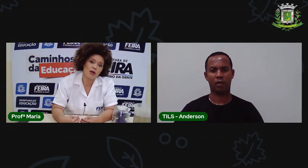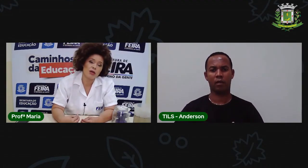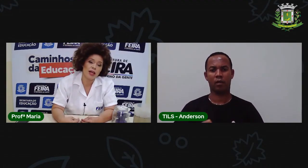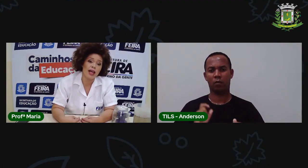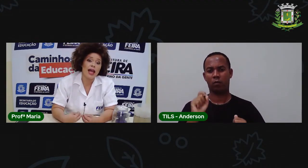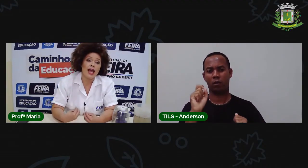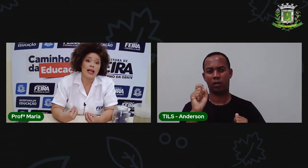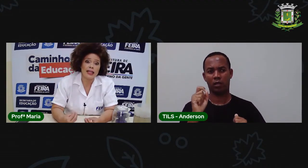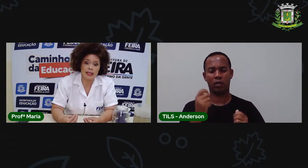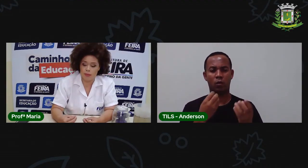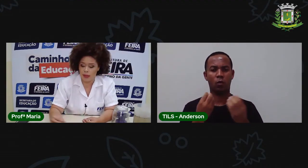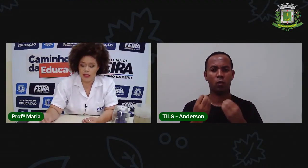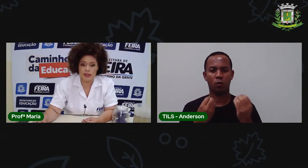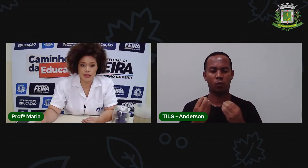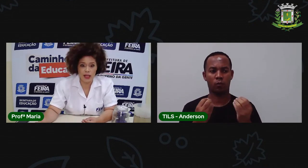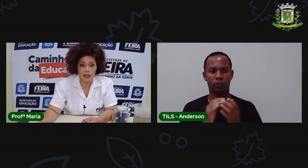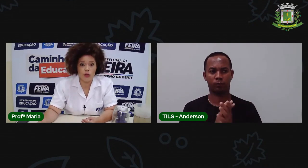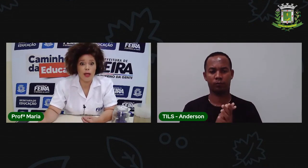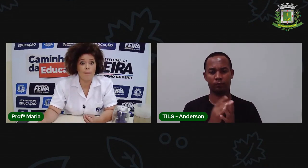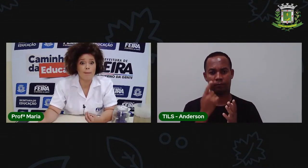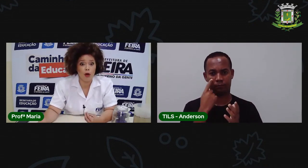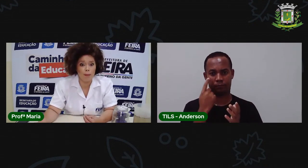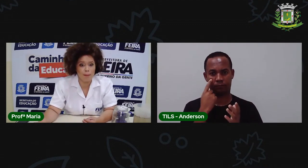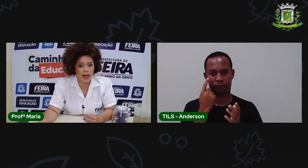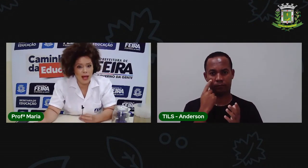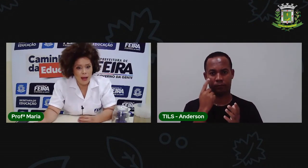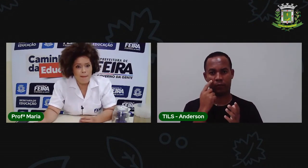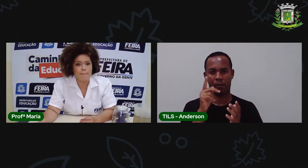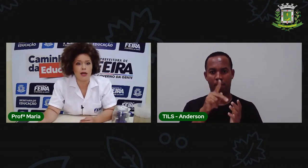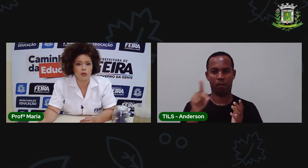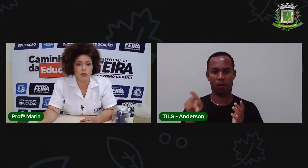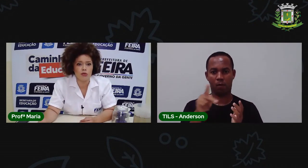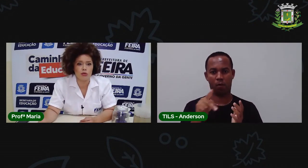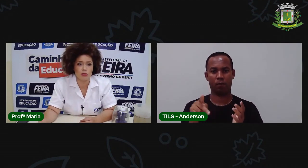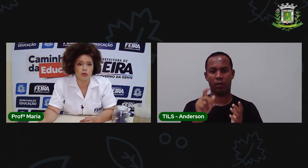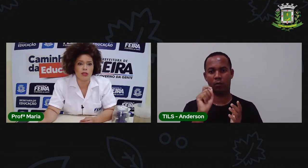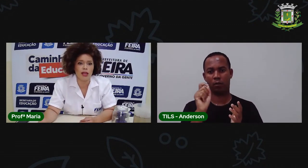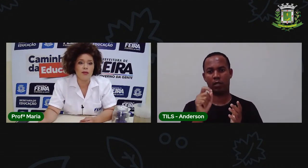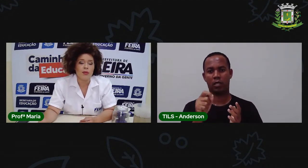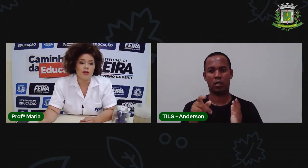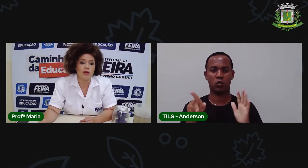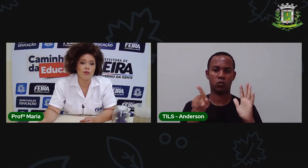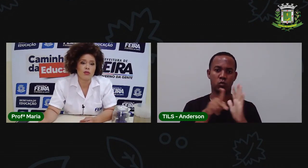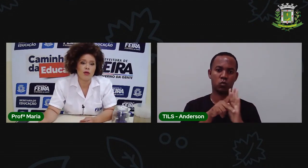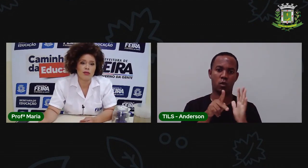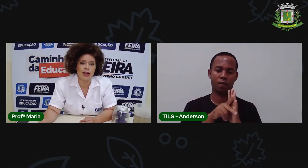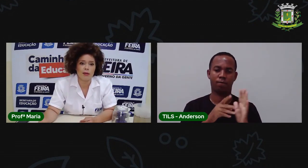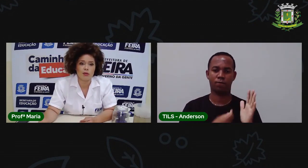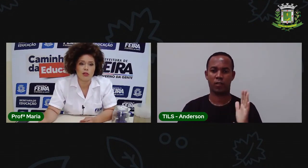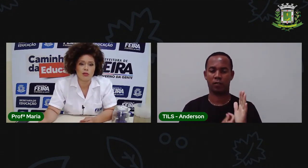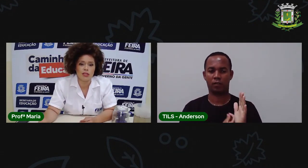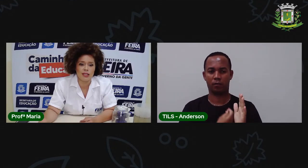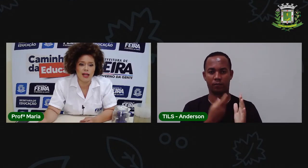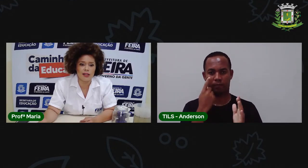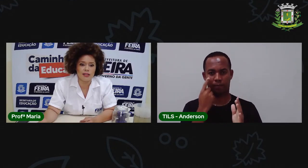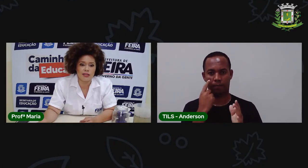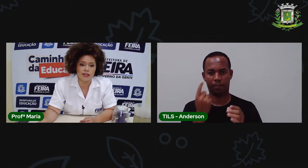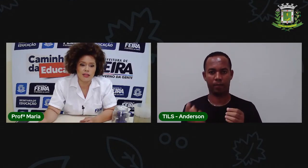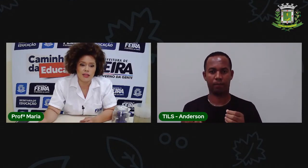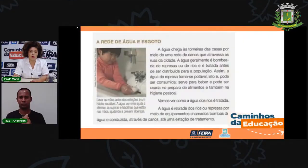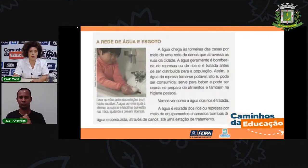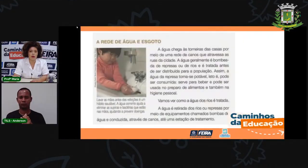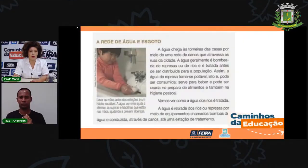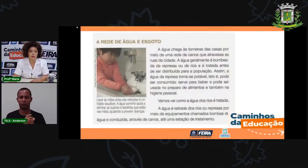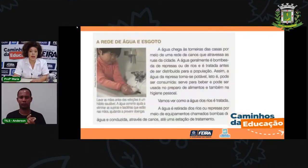uma água que limpa e própria para o consumo vamos voltar aqui para os nossos slides